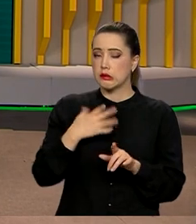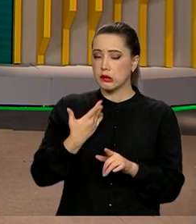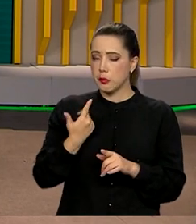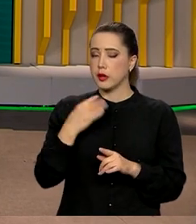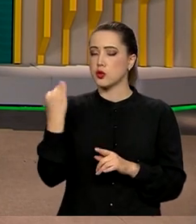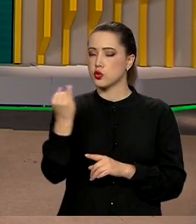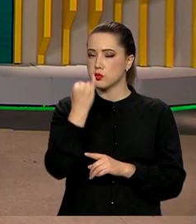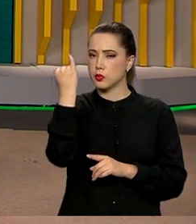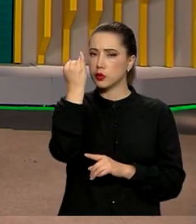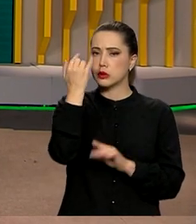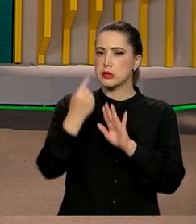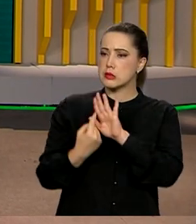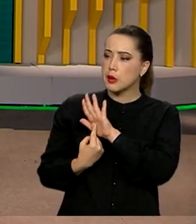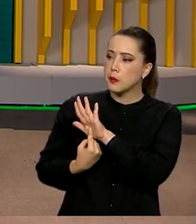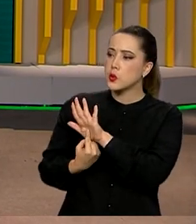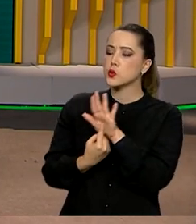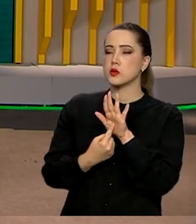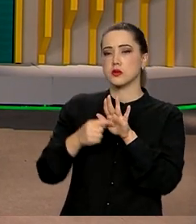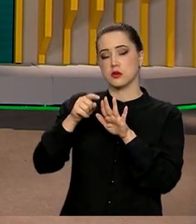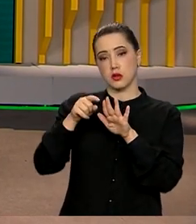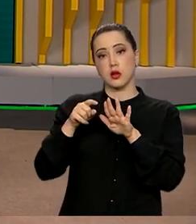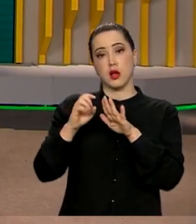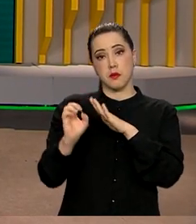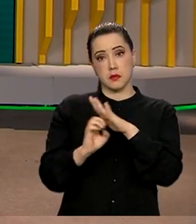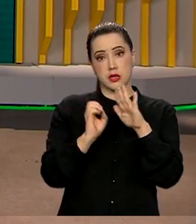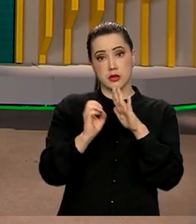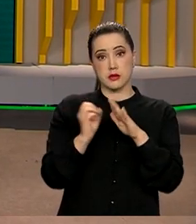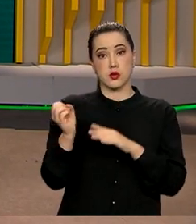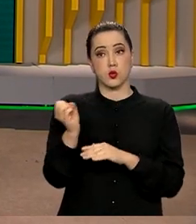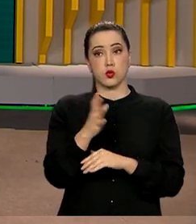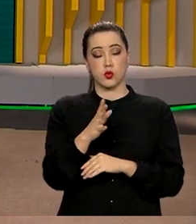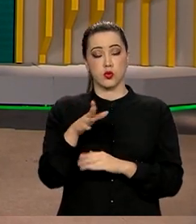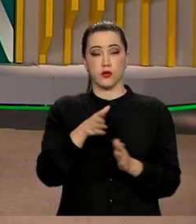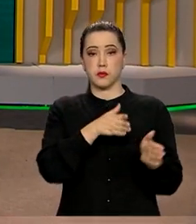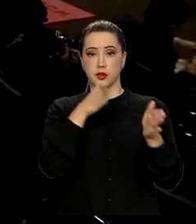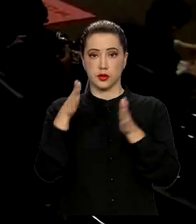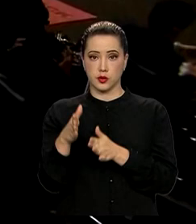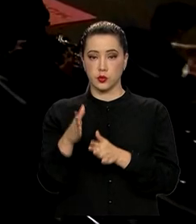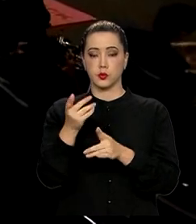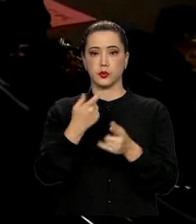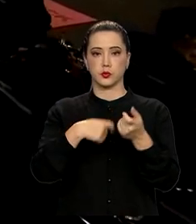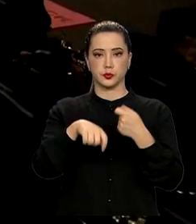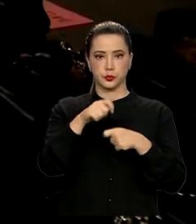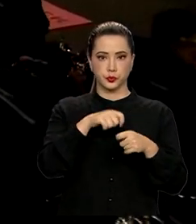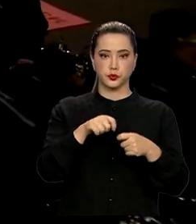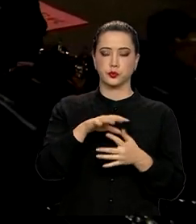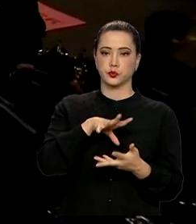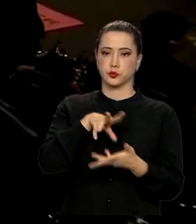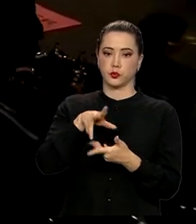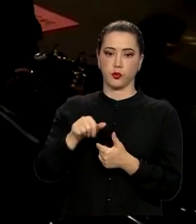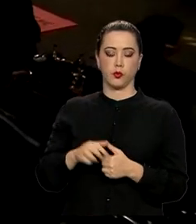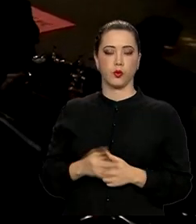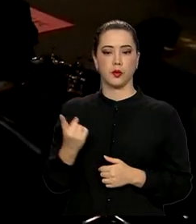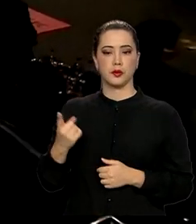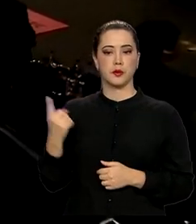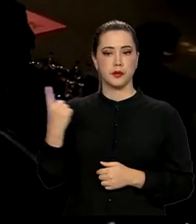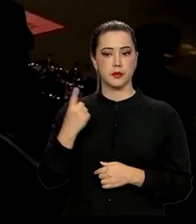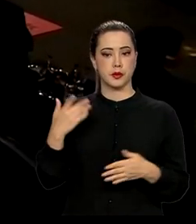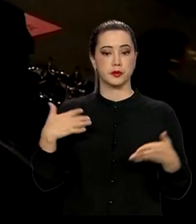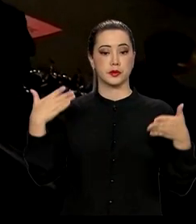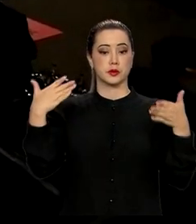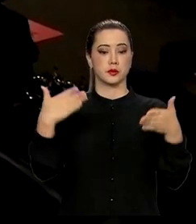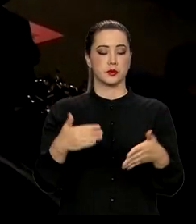ressaltar a importância dos empresários numa nova ordem econômica mundial. Em sua primeira participação